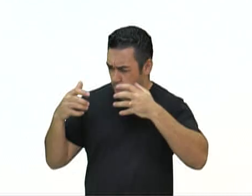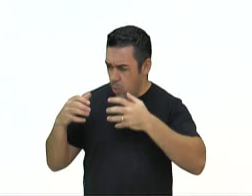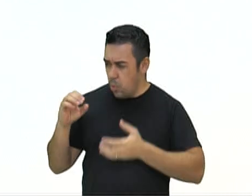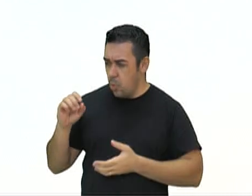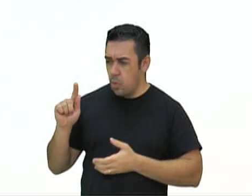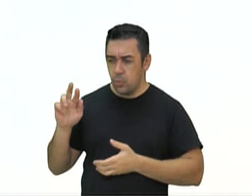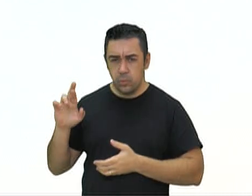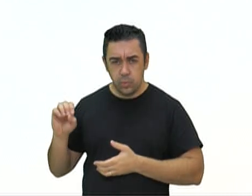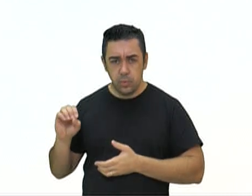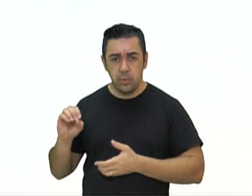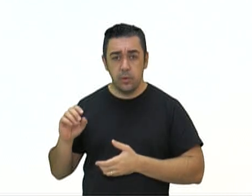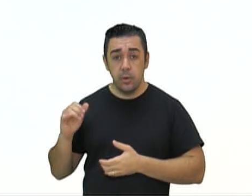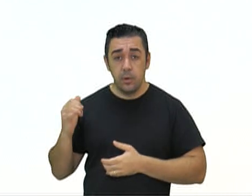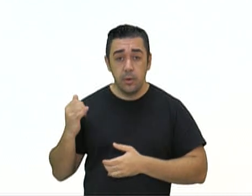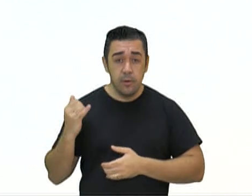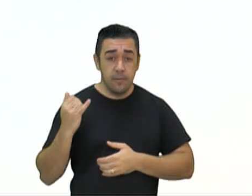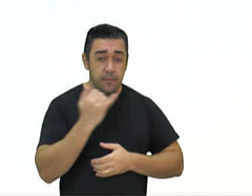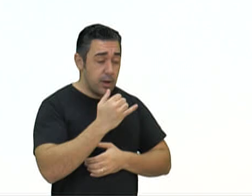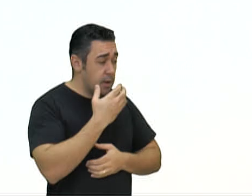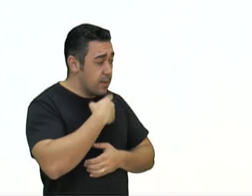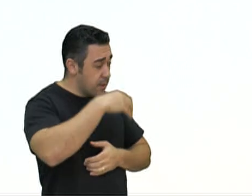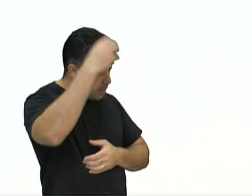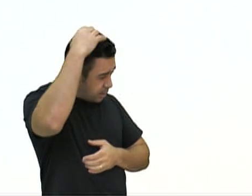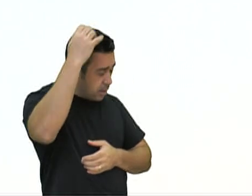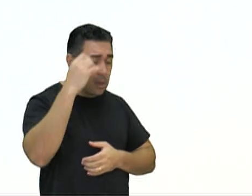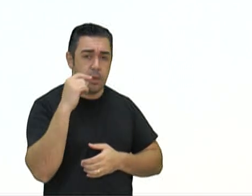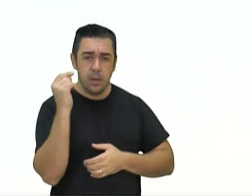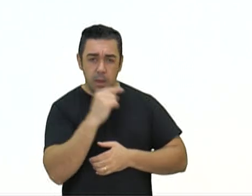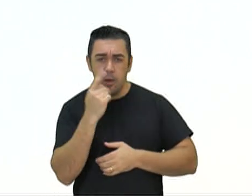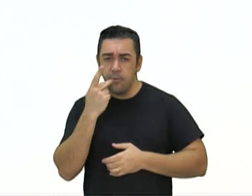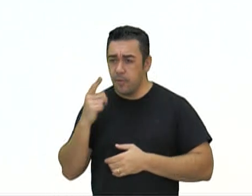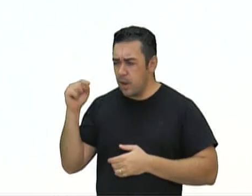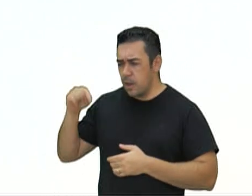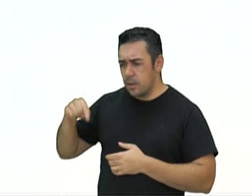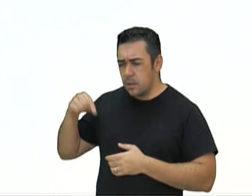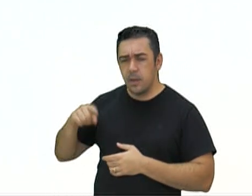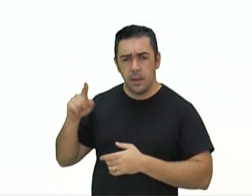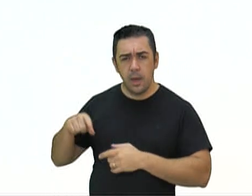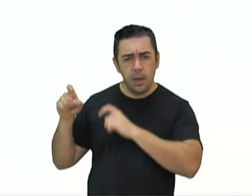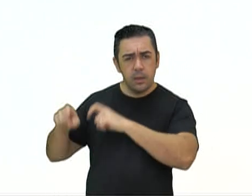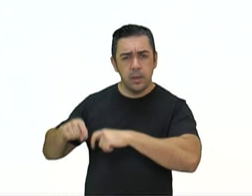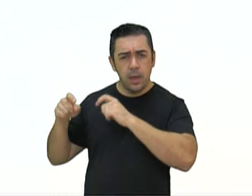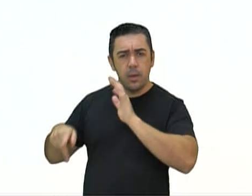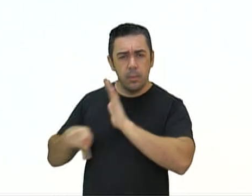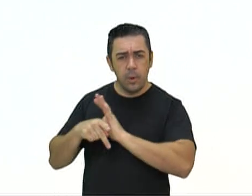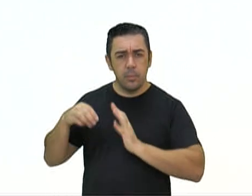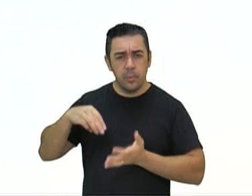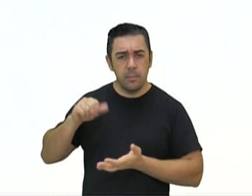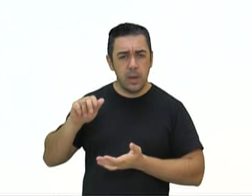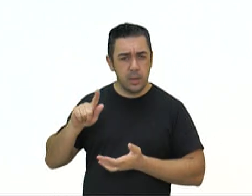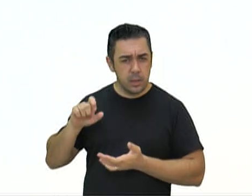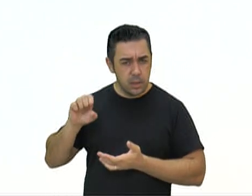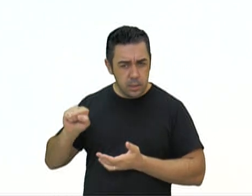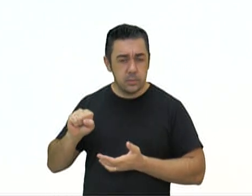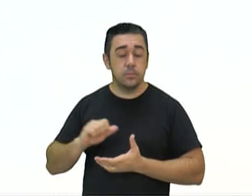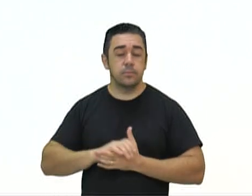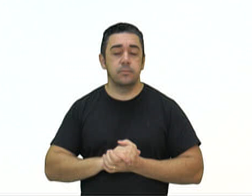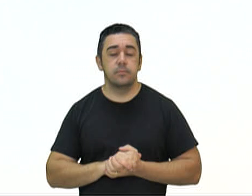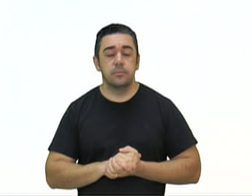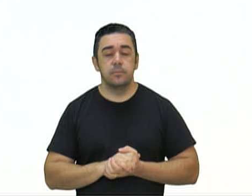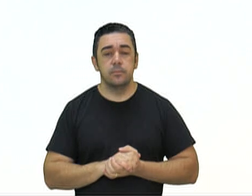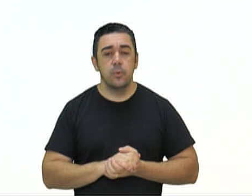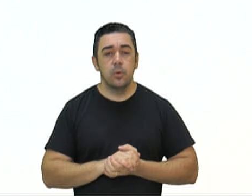passar, digam que todas estas terras pertencem ao Marquês de Carabás." E continuou a correr, em direção ao